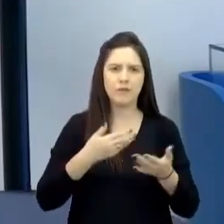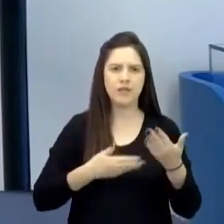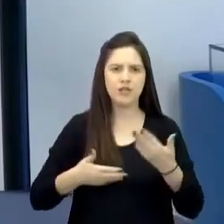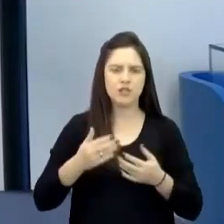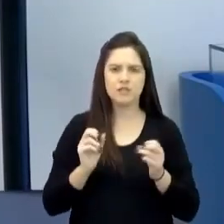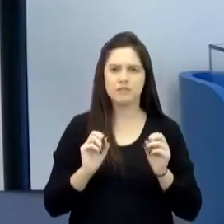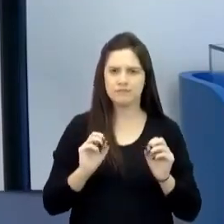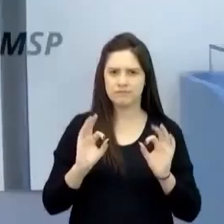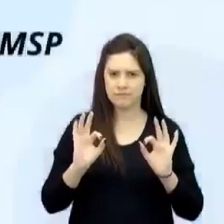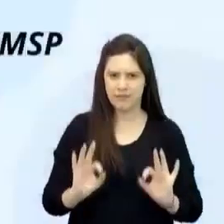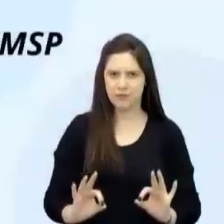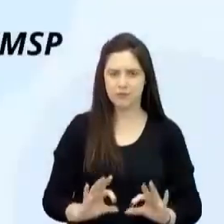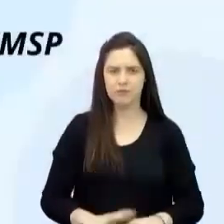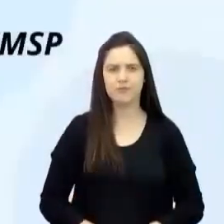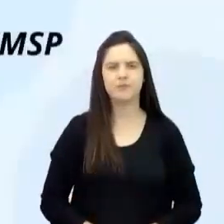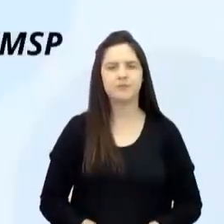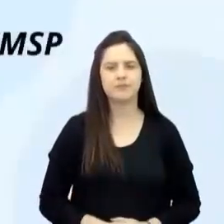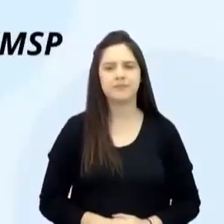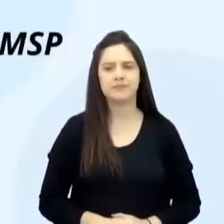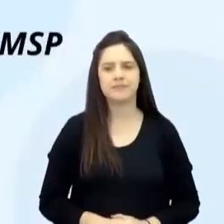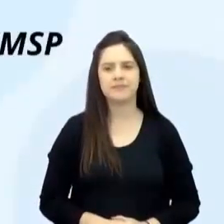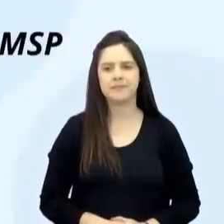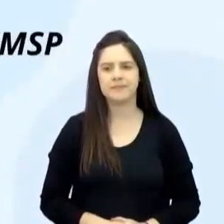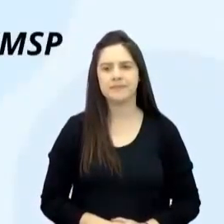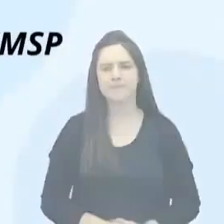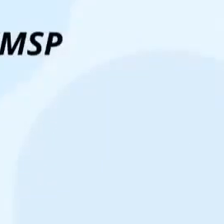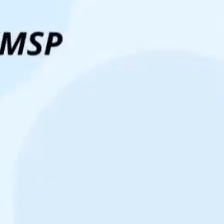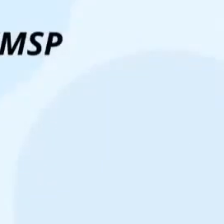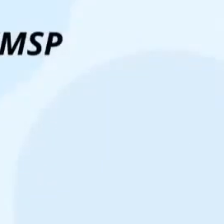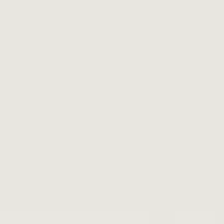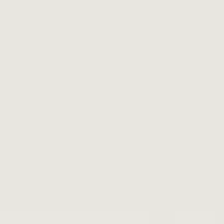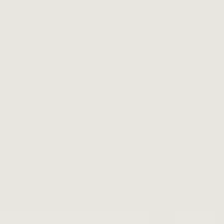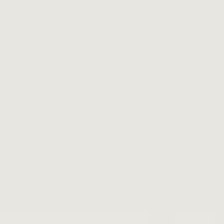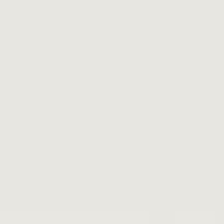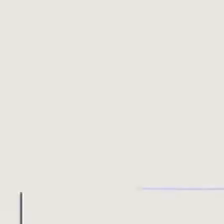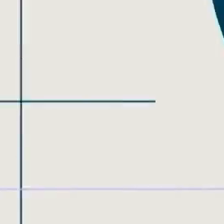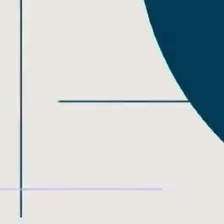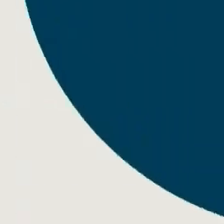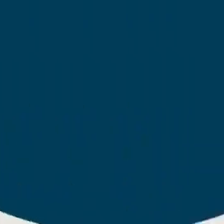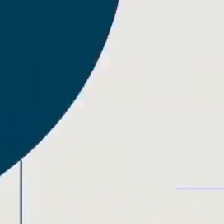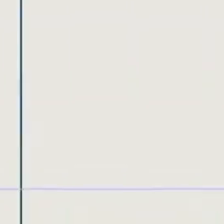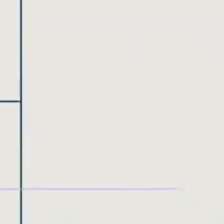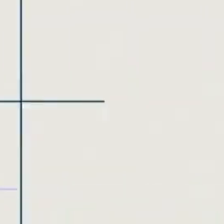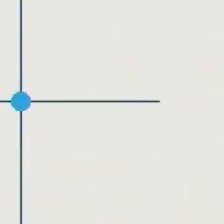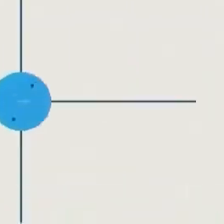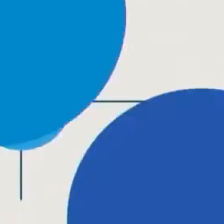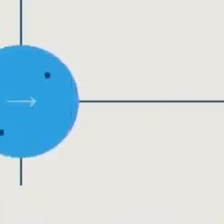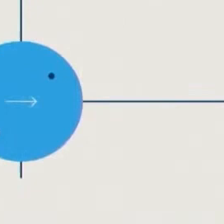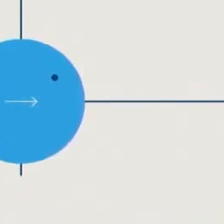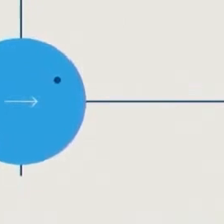Tá certo?